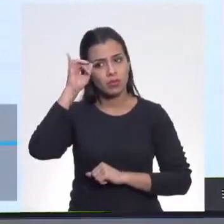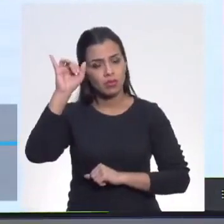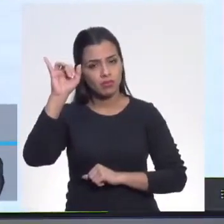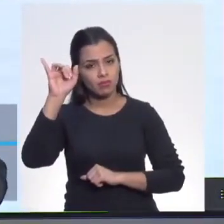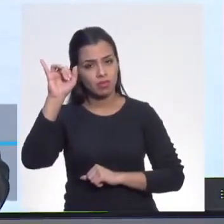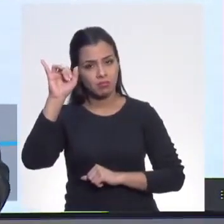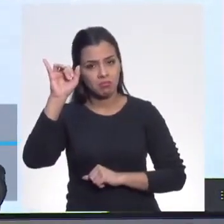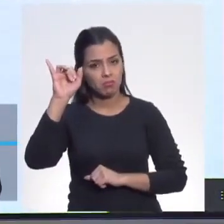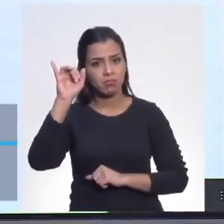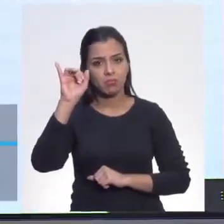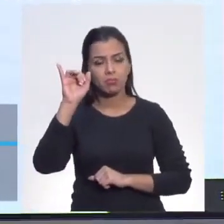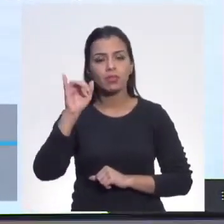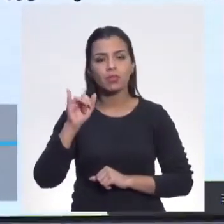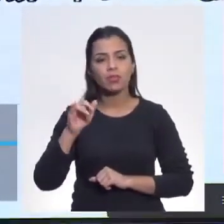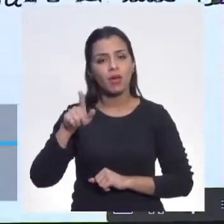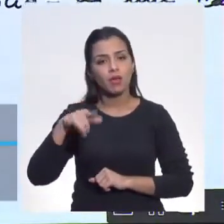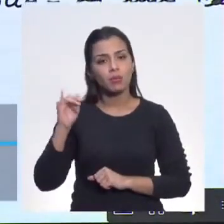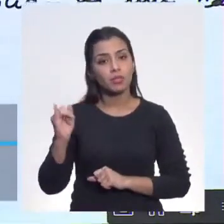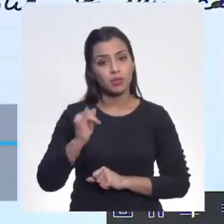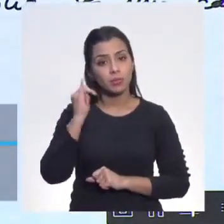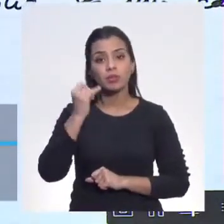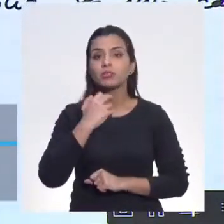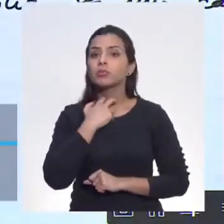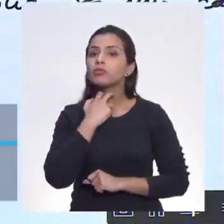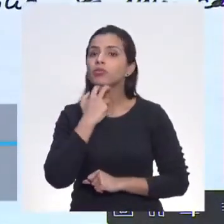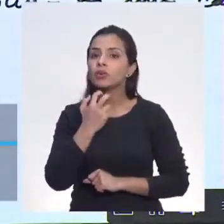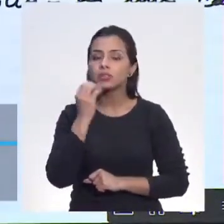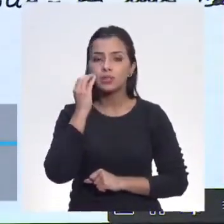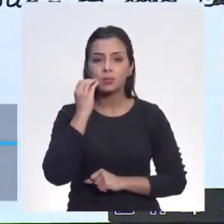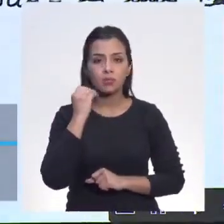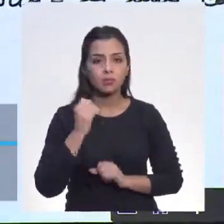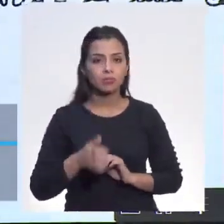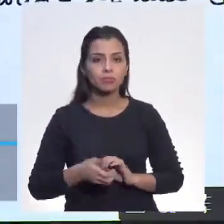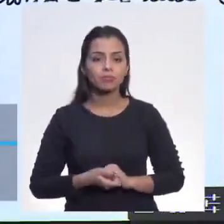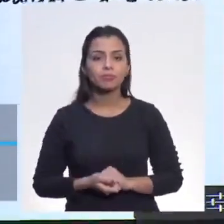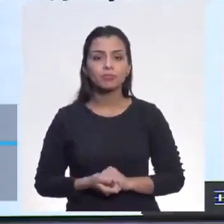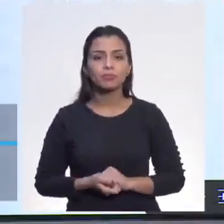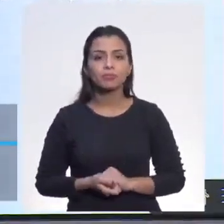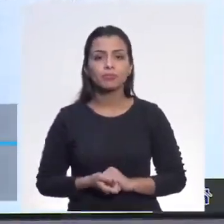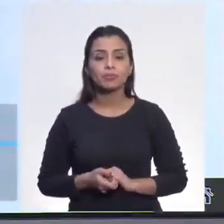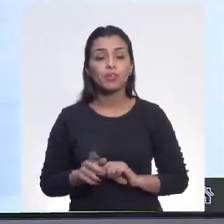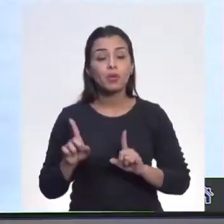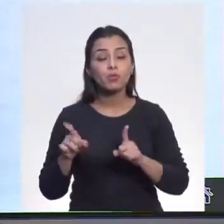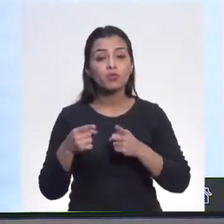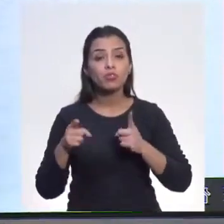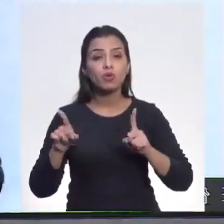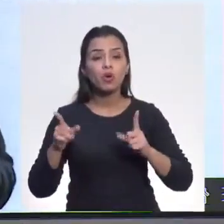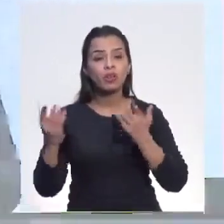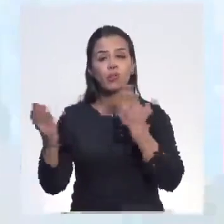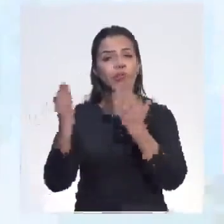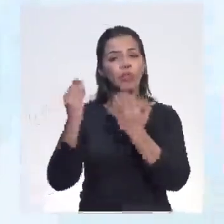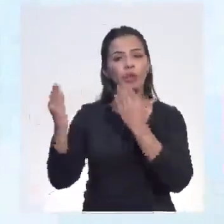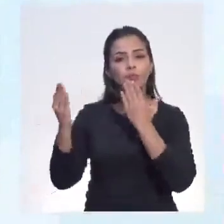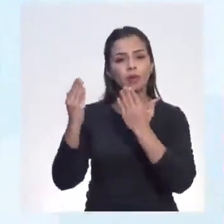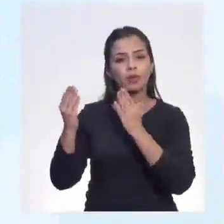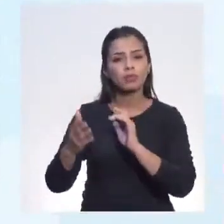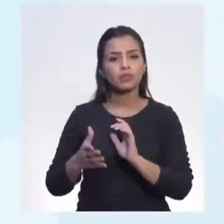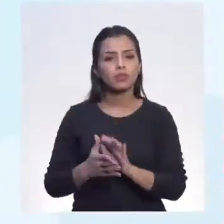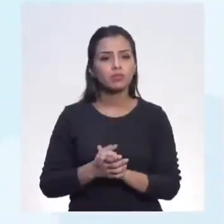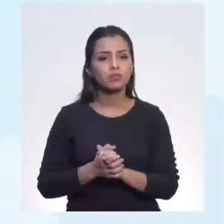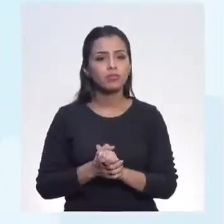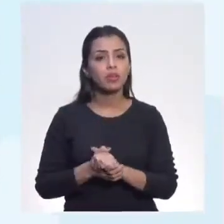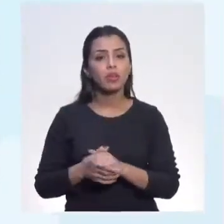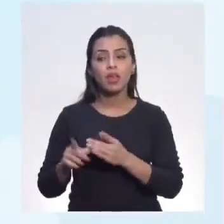tá? Isso é muito importante para quem trabalha com a voz. Outras profissões. Musicoterapeuta. É um profissional que se utiliza da música e